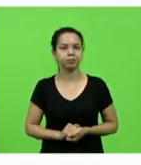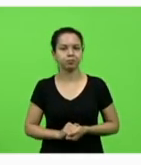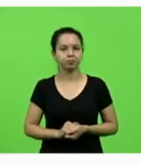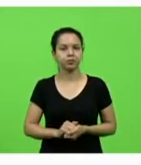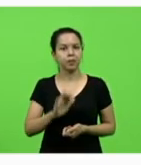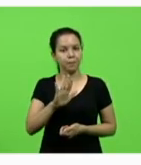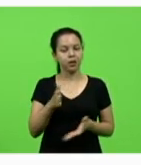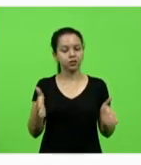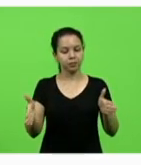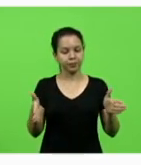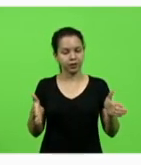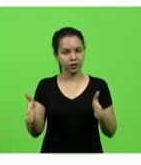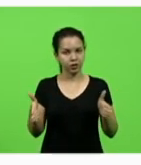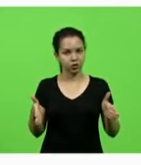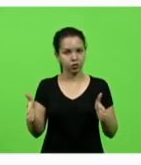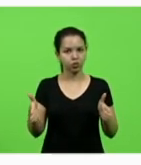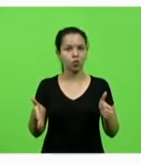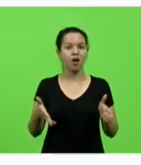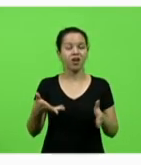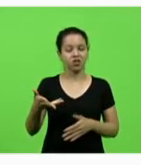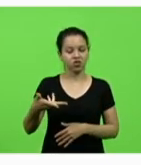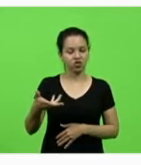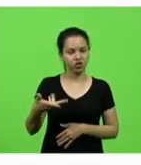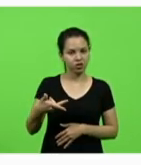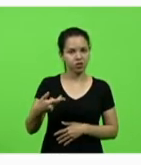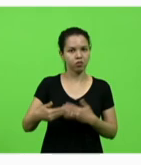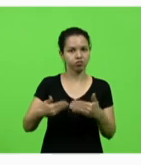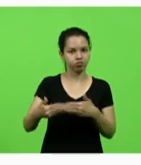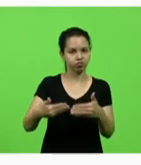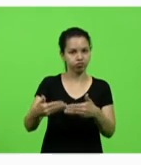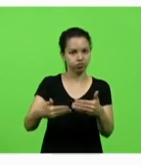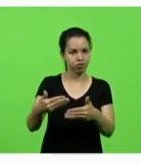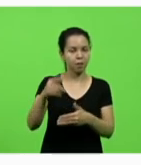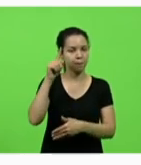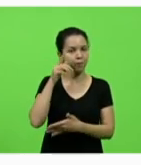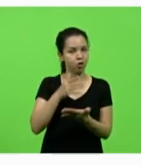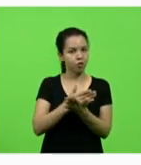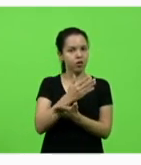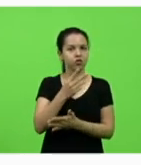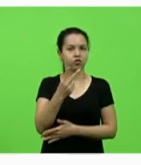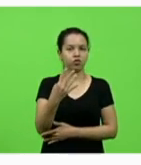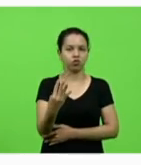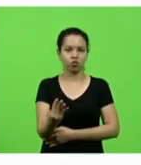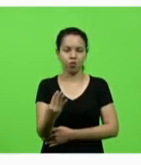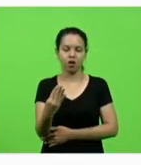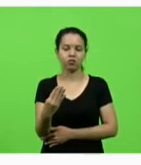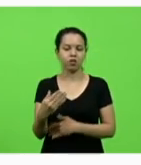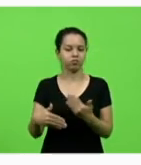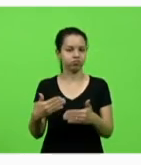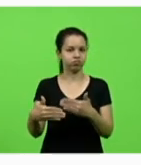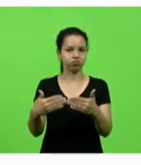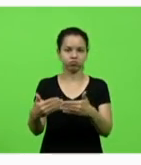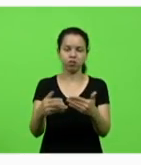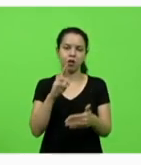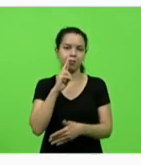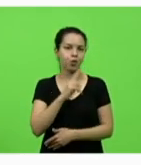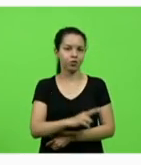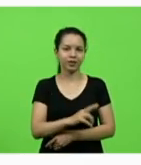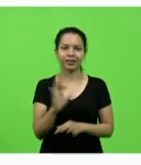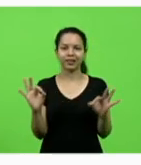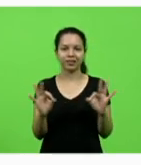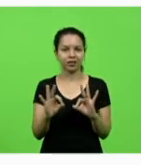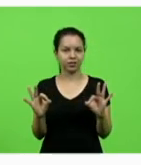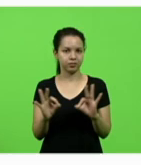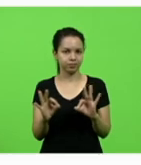período, então, as diligências aprovadas dia 24 de agosto não haviam sido respondidas.